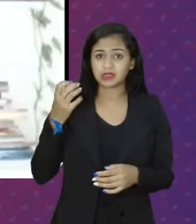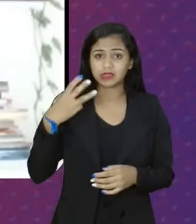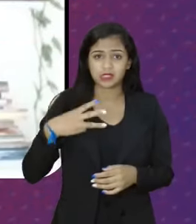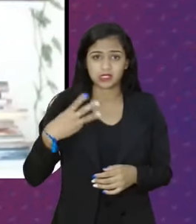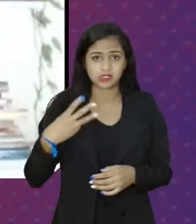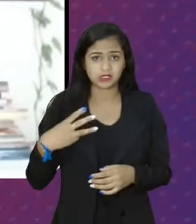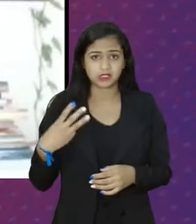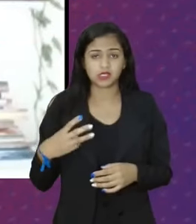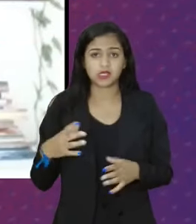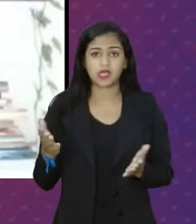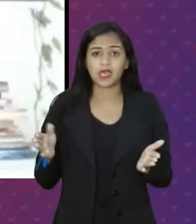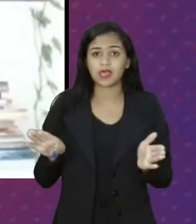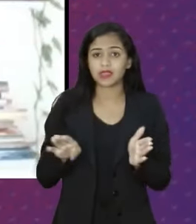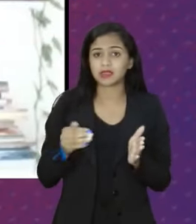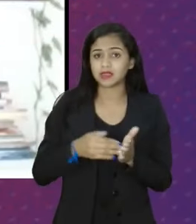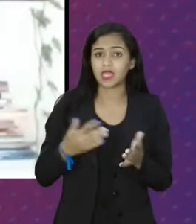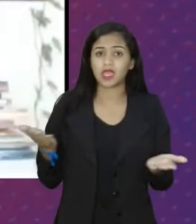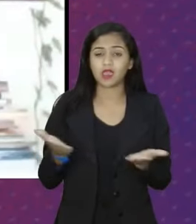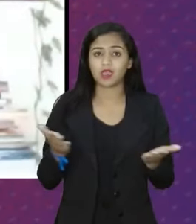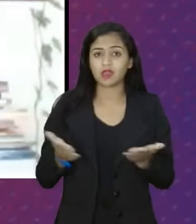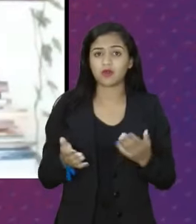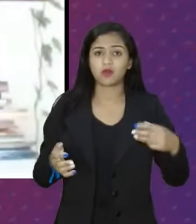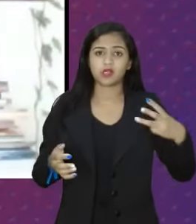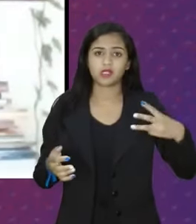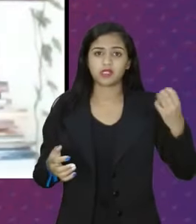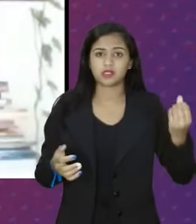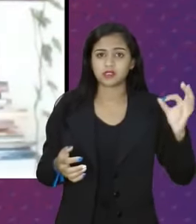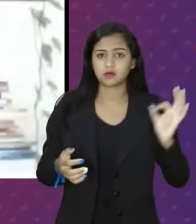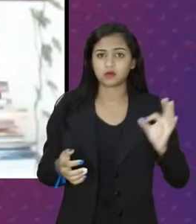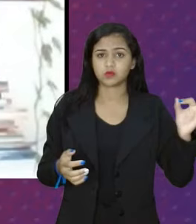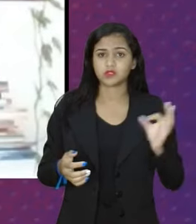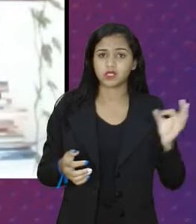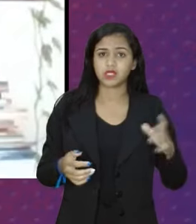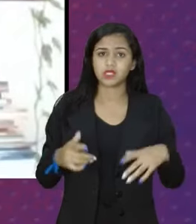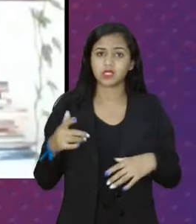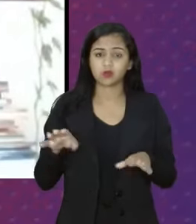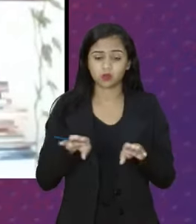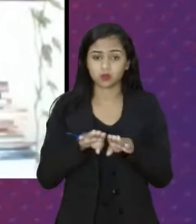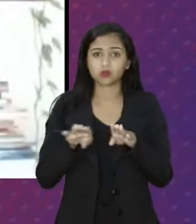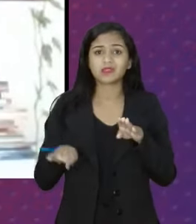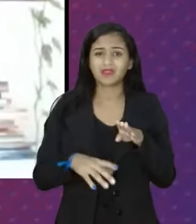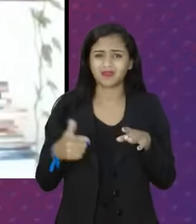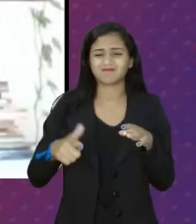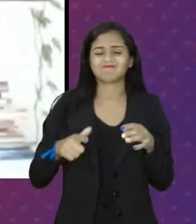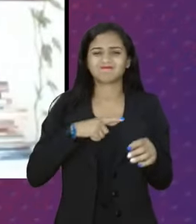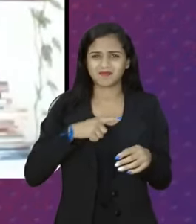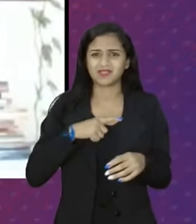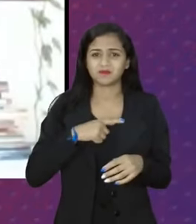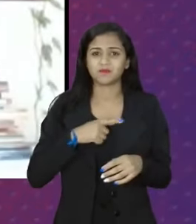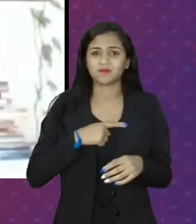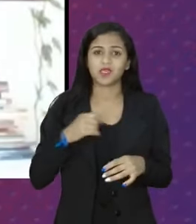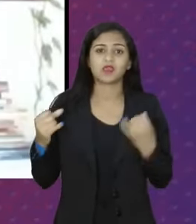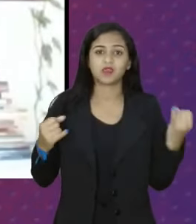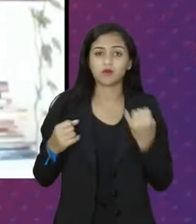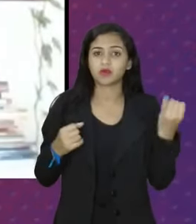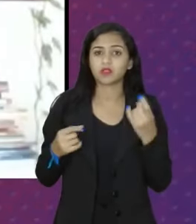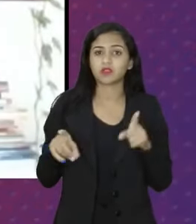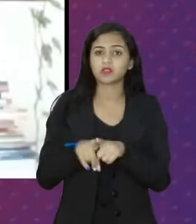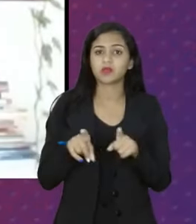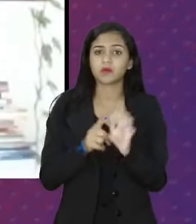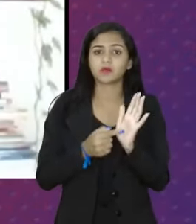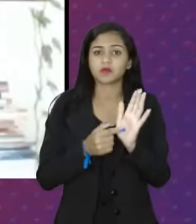agora 36%, e com muitas desigualdades. É importante também